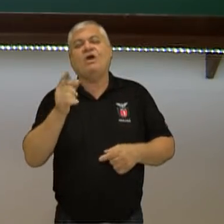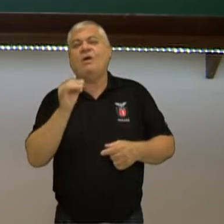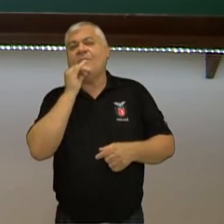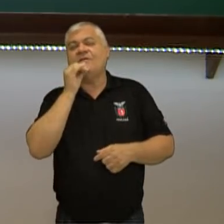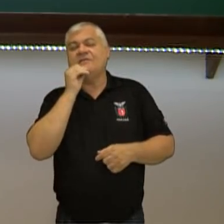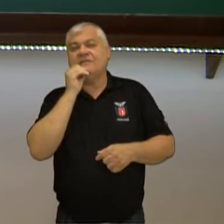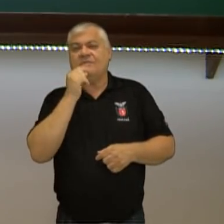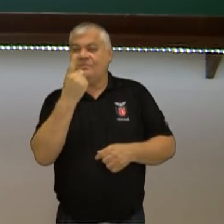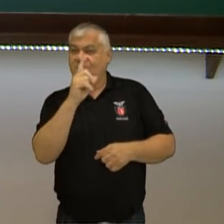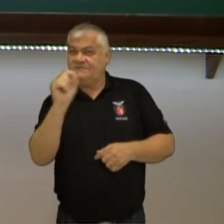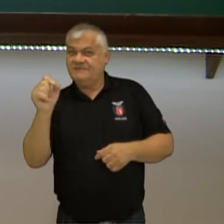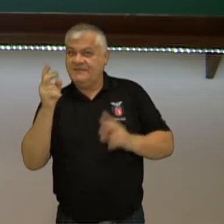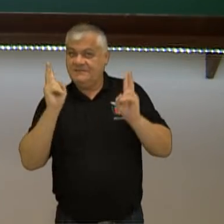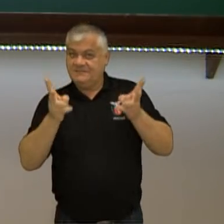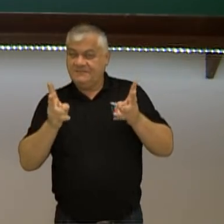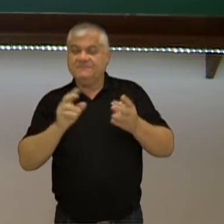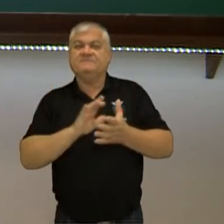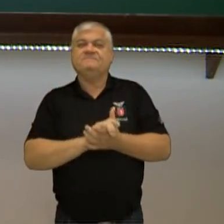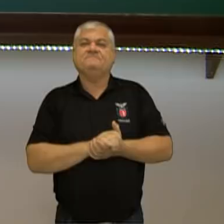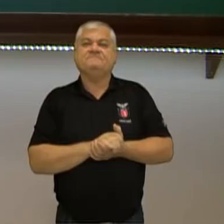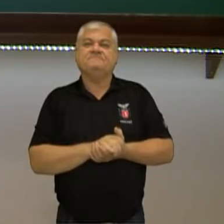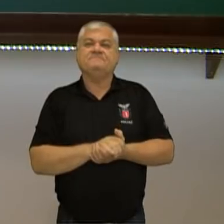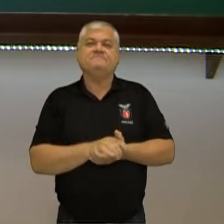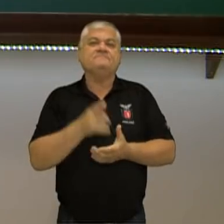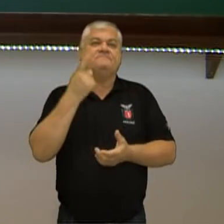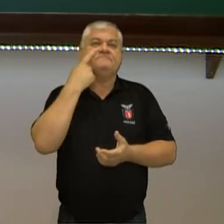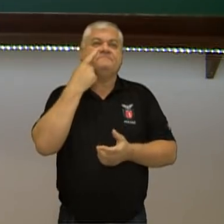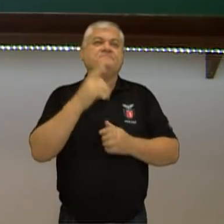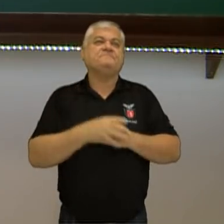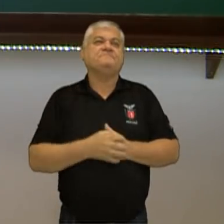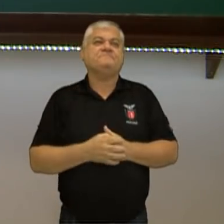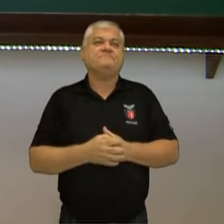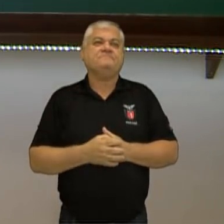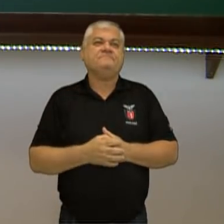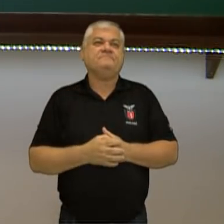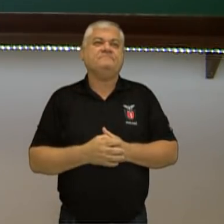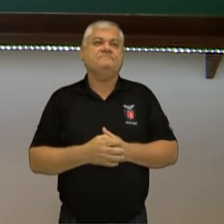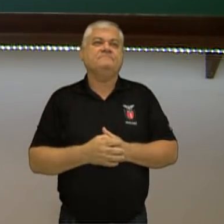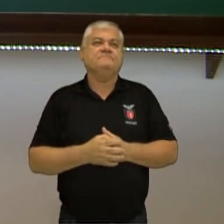denominador 100. Tranquilo? Então, vamos lá.